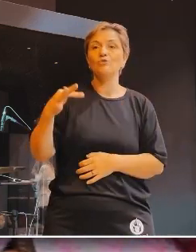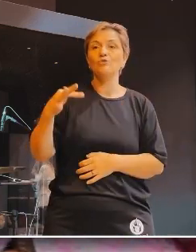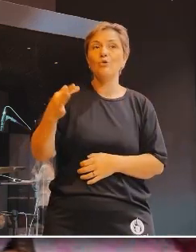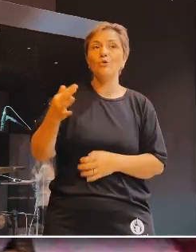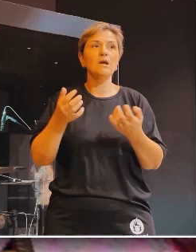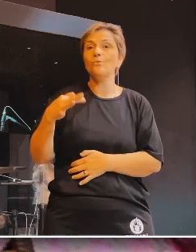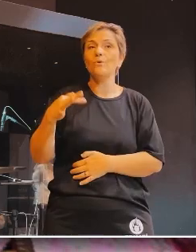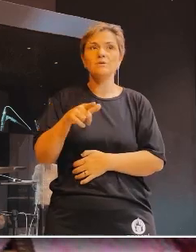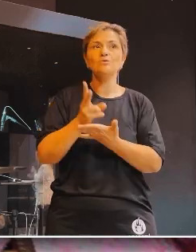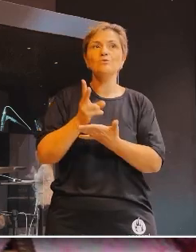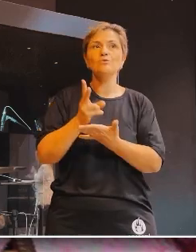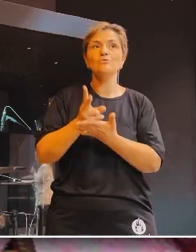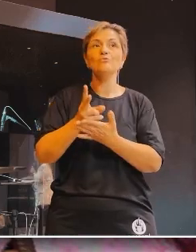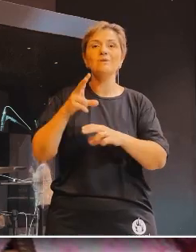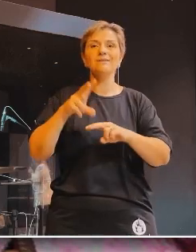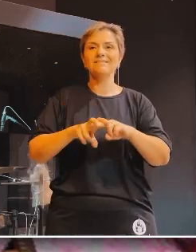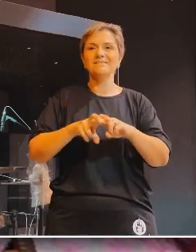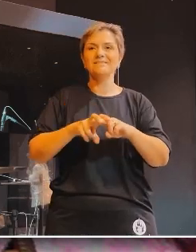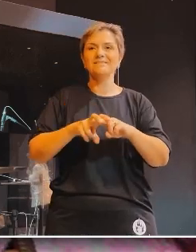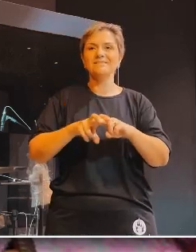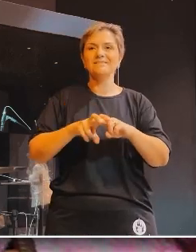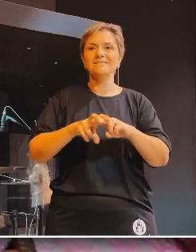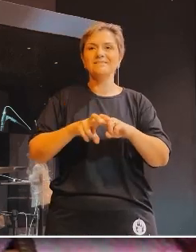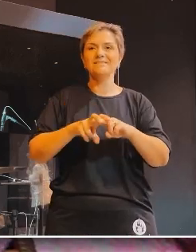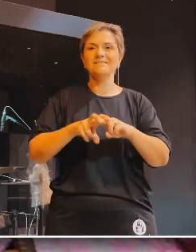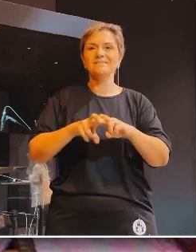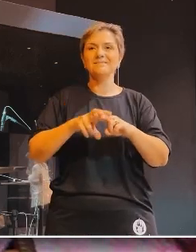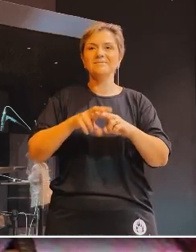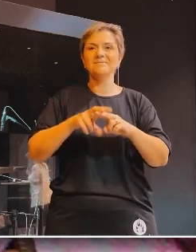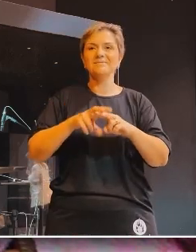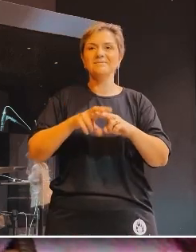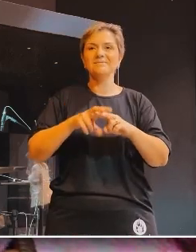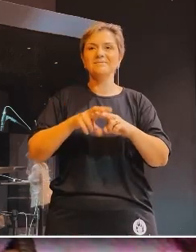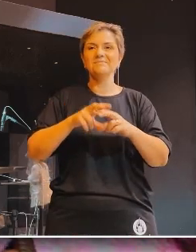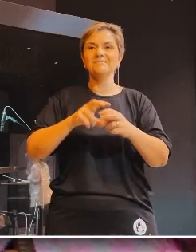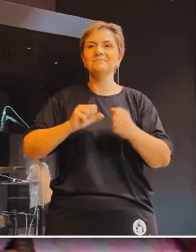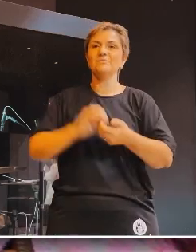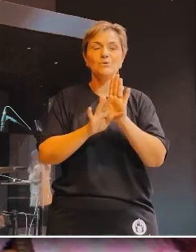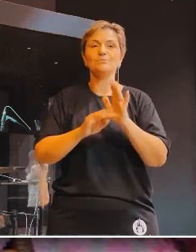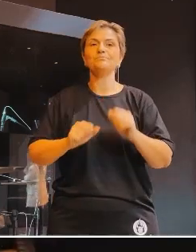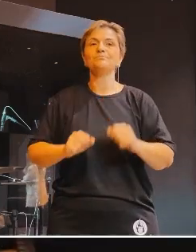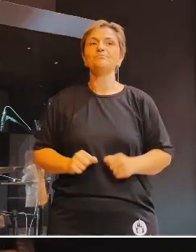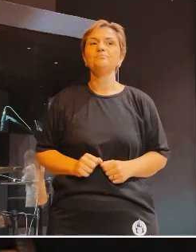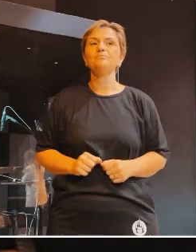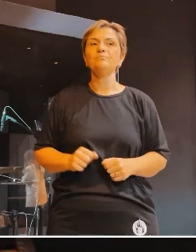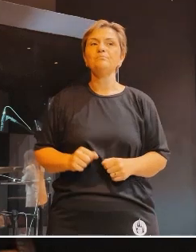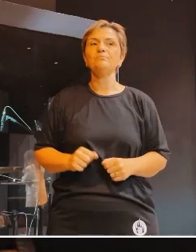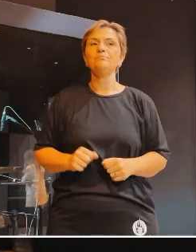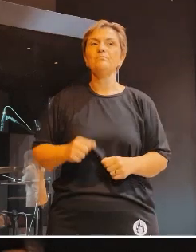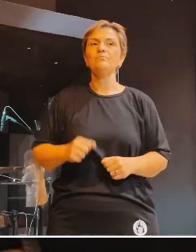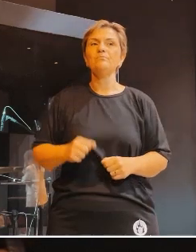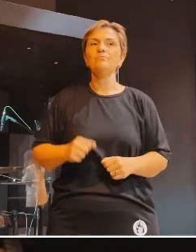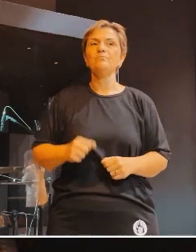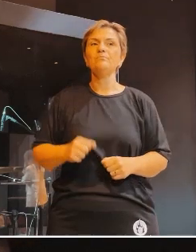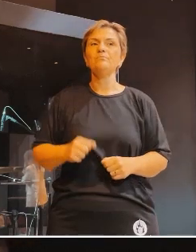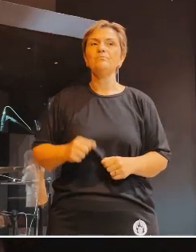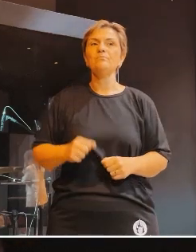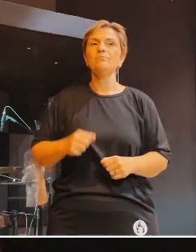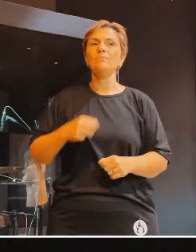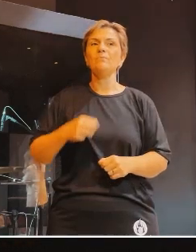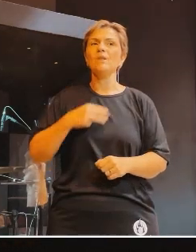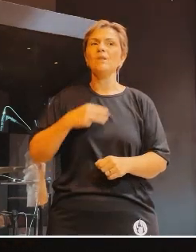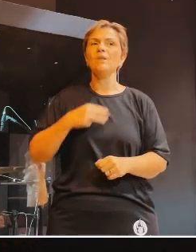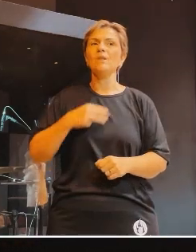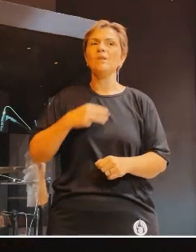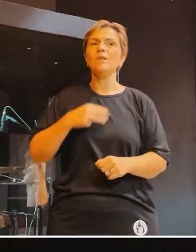ainda? Glória a Deus. O texto de Mateus capítulo 7 versículo 12 diz: assim em tudo façam